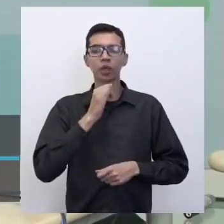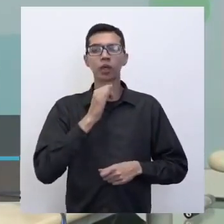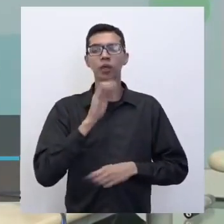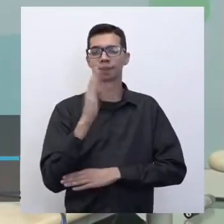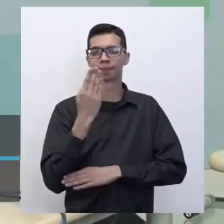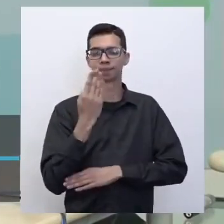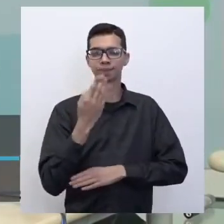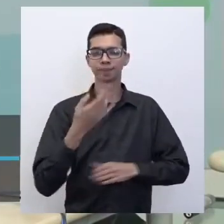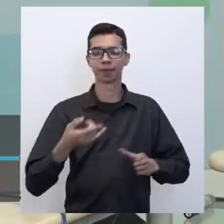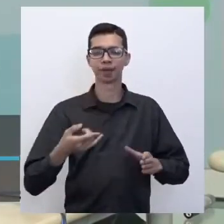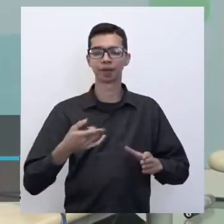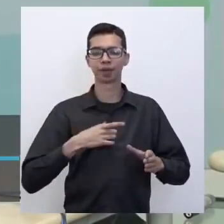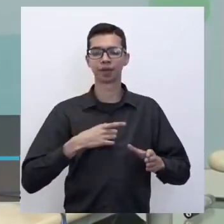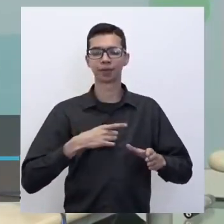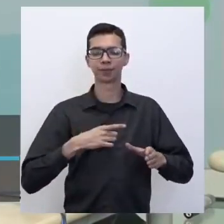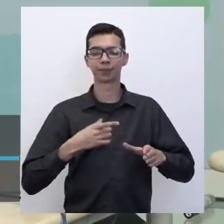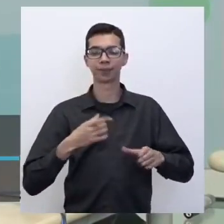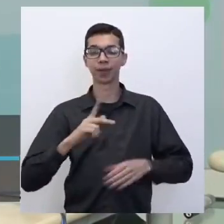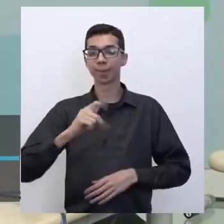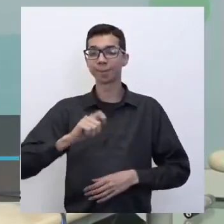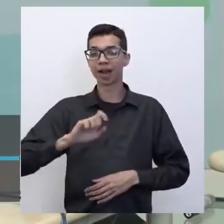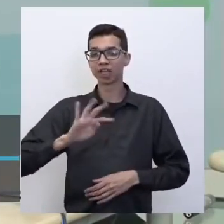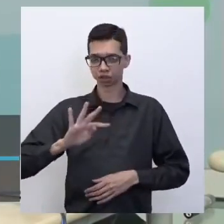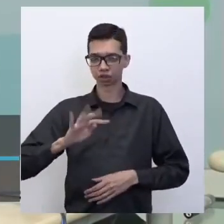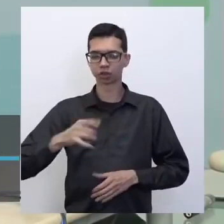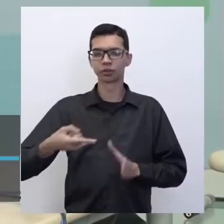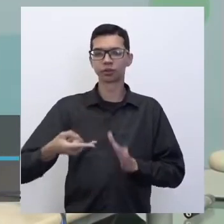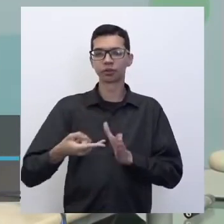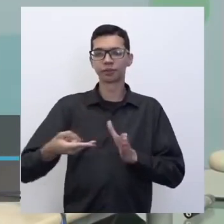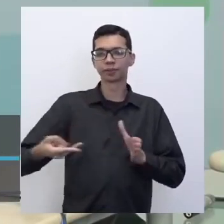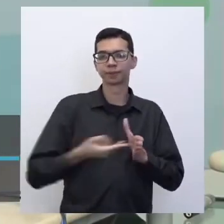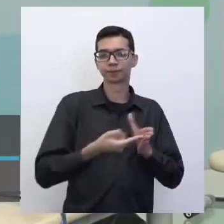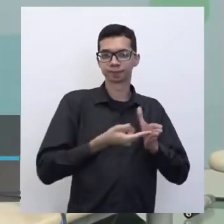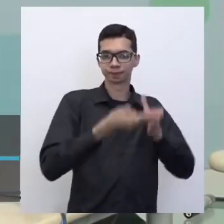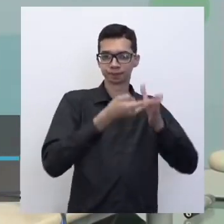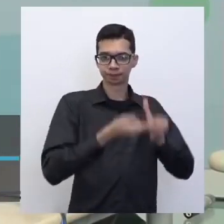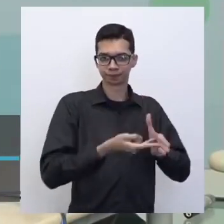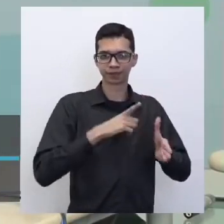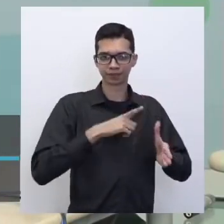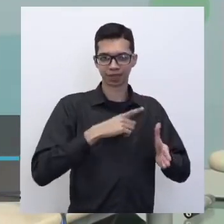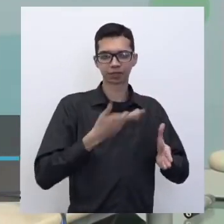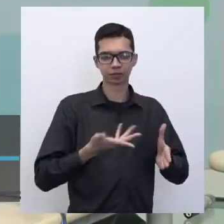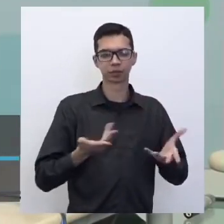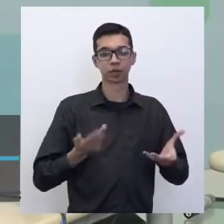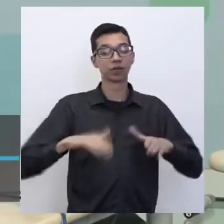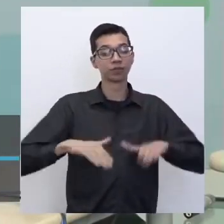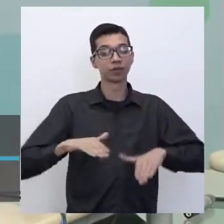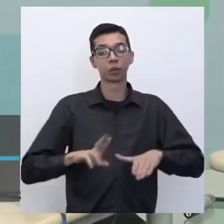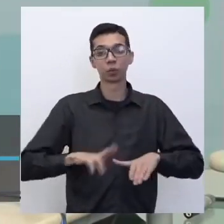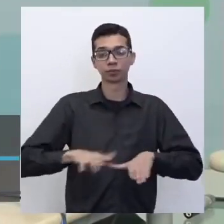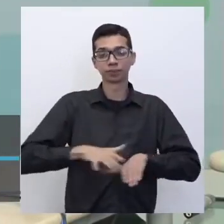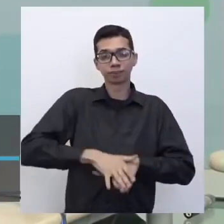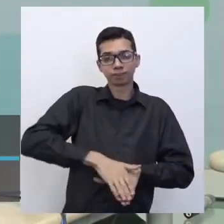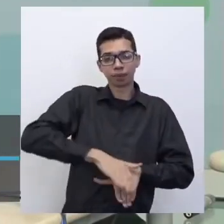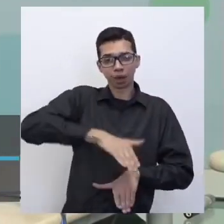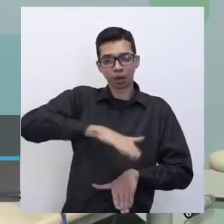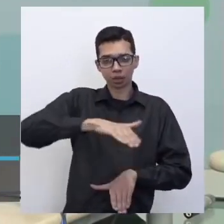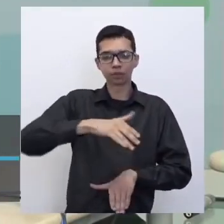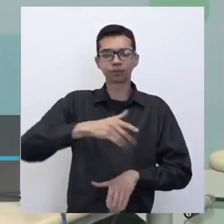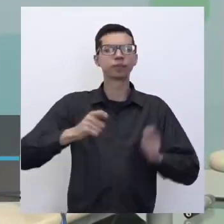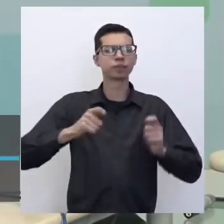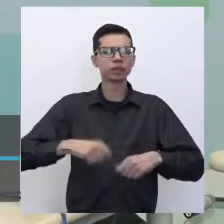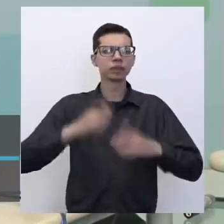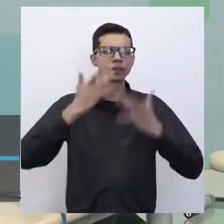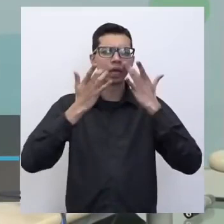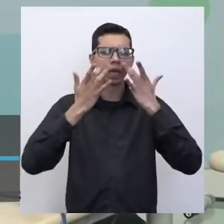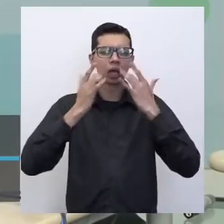outros elementos, né, de uso cotidiano, tá? Então, os cenários, eles podem ser criativos e utilizar, inclusive,